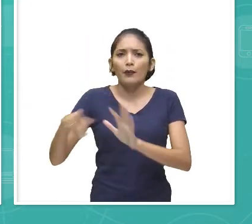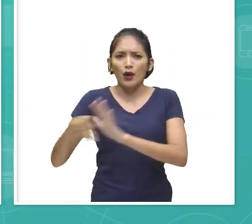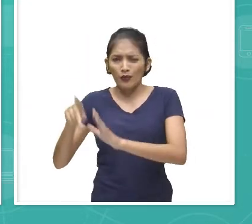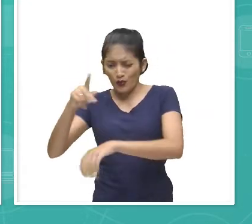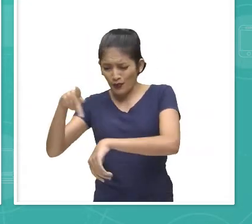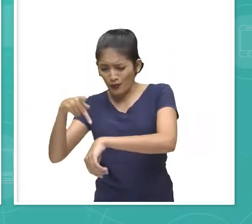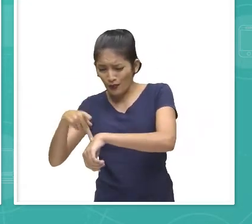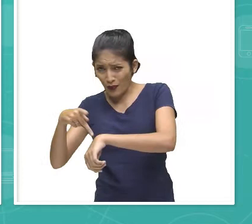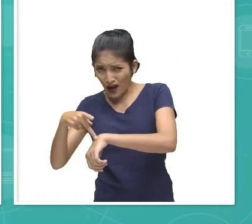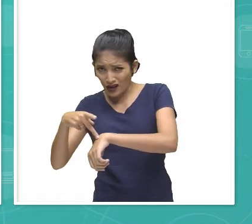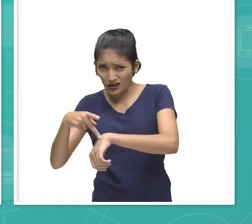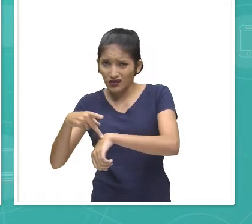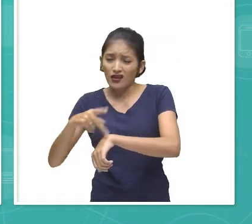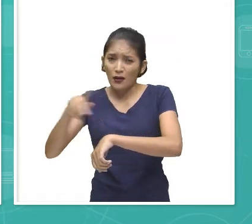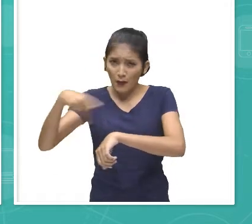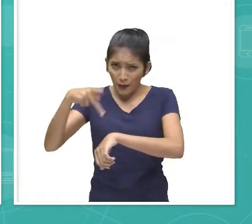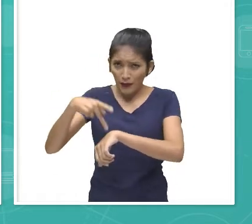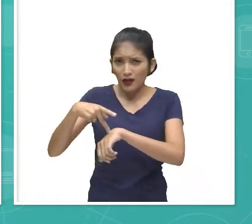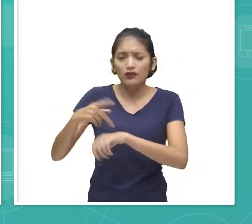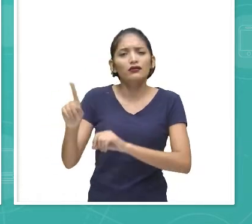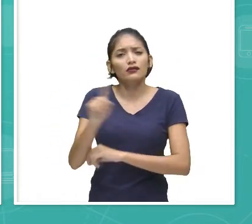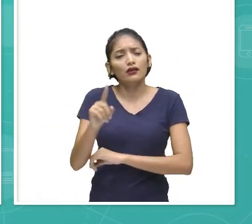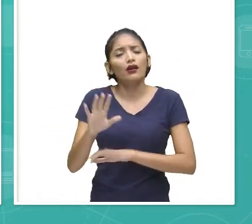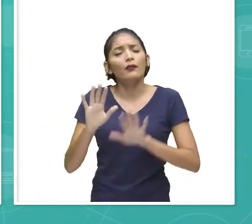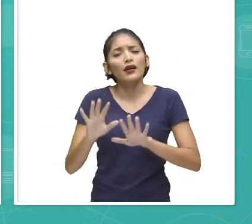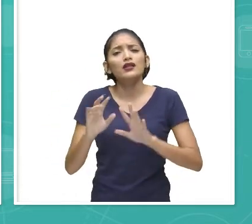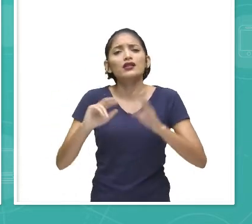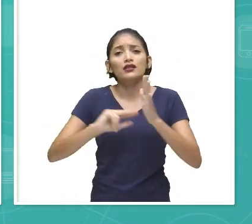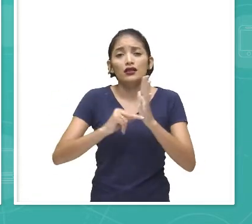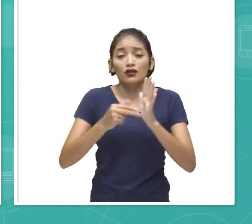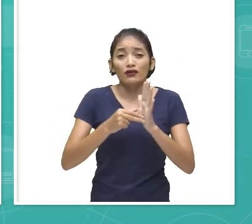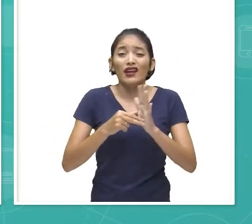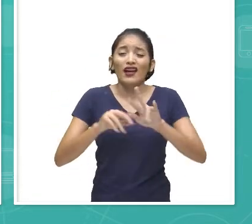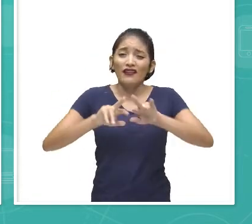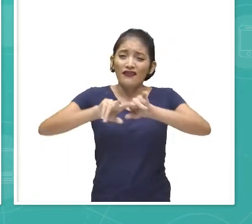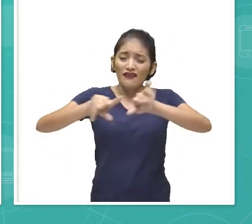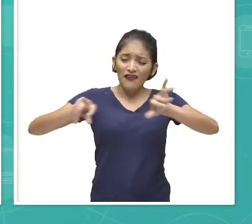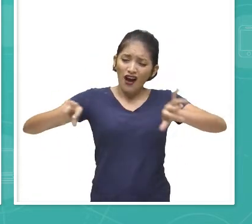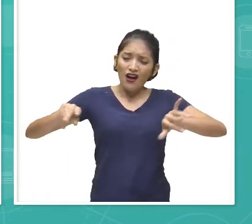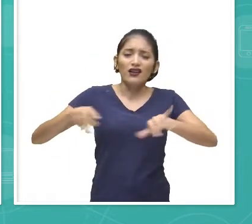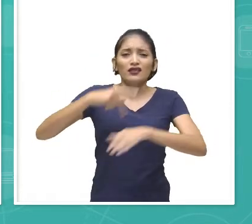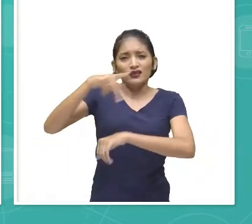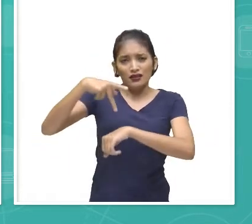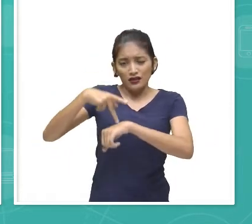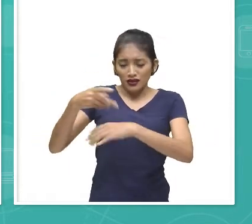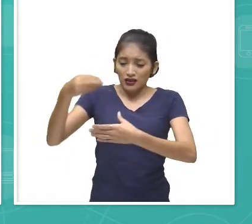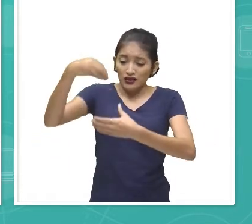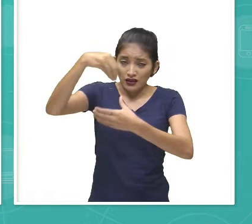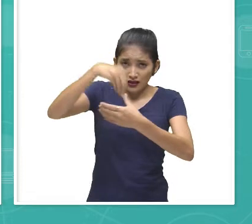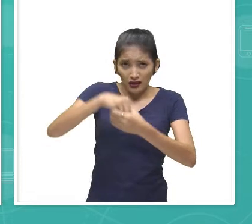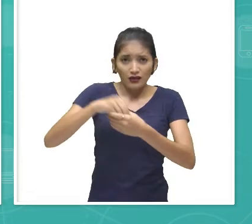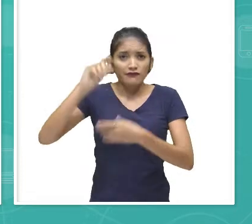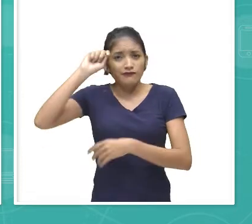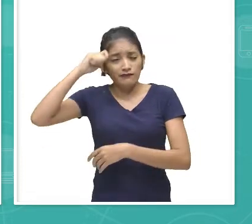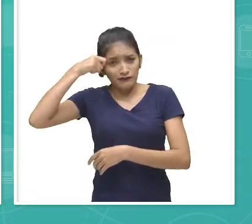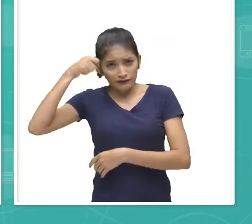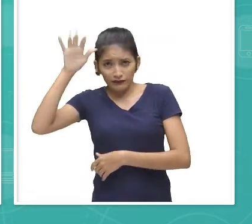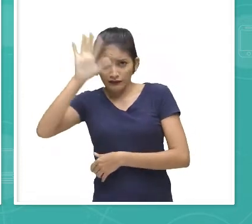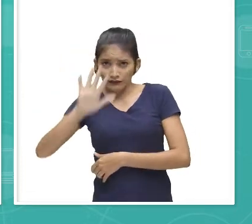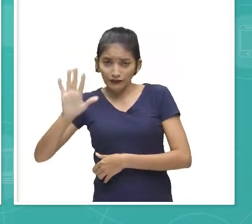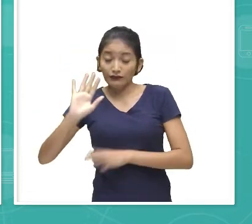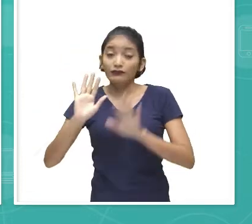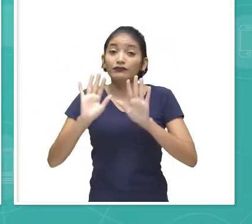país, mas a África é um continente. O que isso significa? Que existem vários países abrigados dentro da África. E não apenas